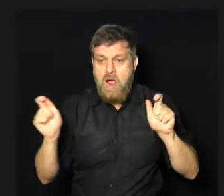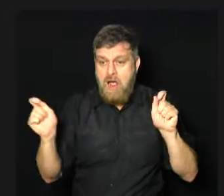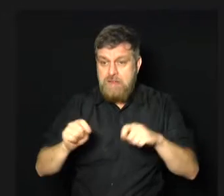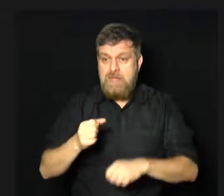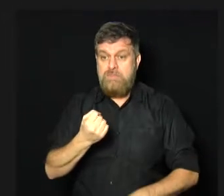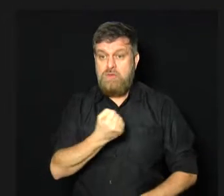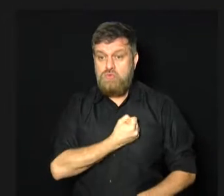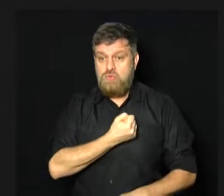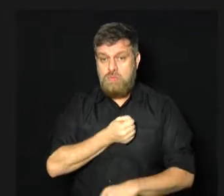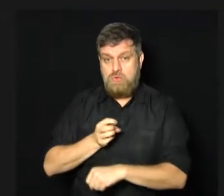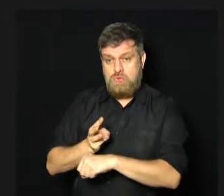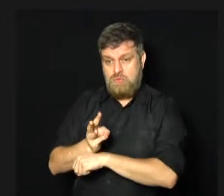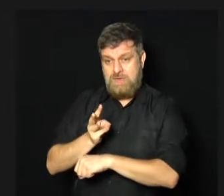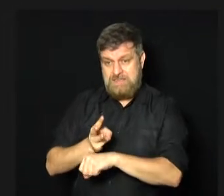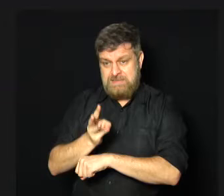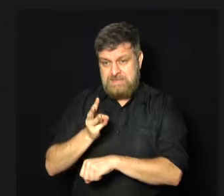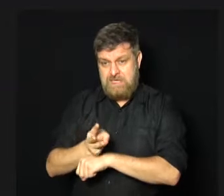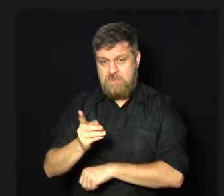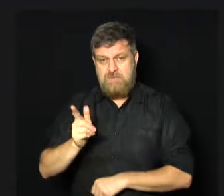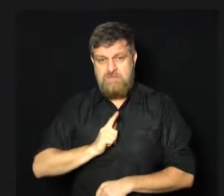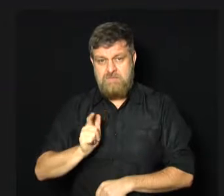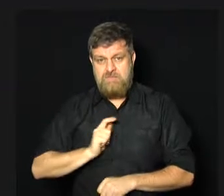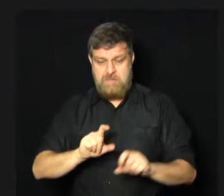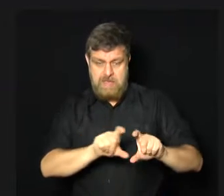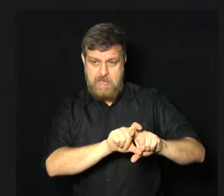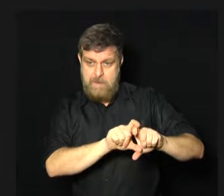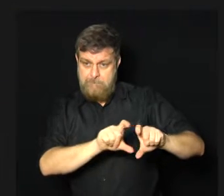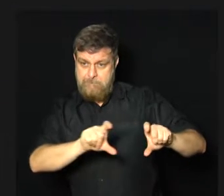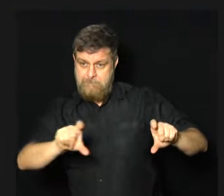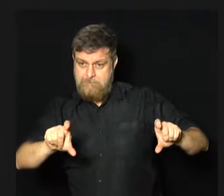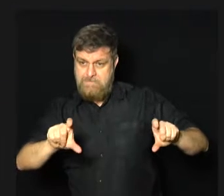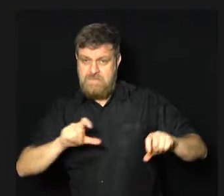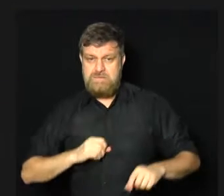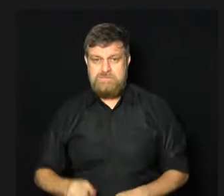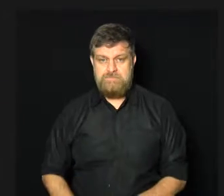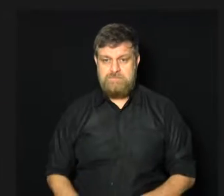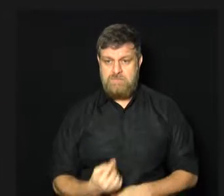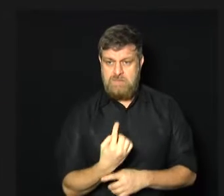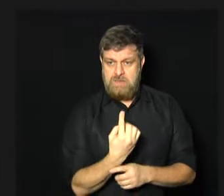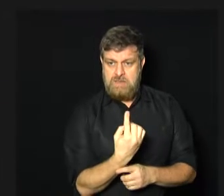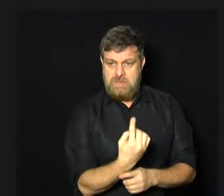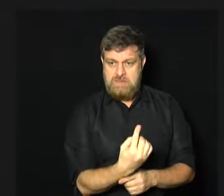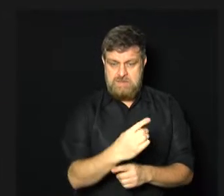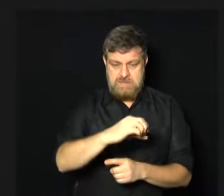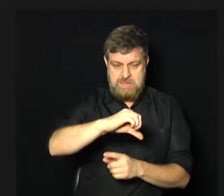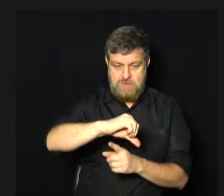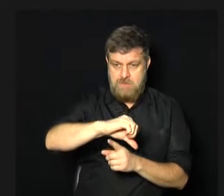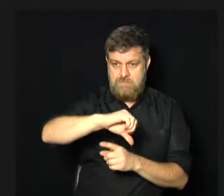WhatsApp. O número vai ser colocado aí na tela, é os 19